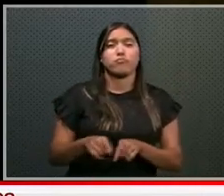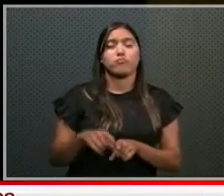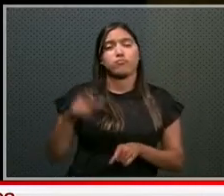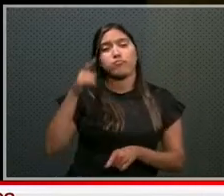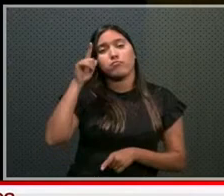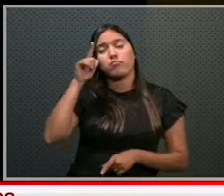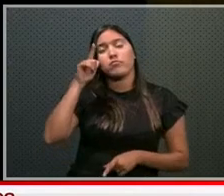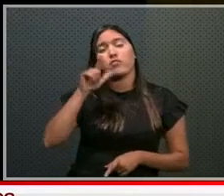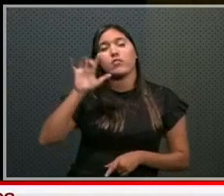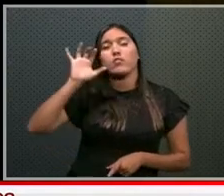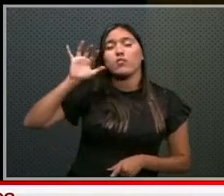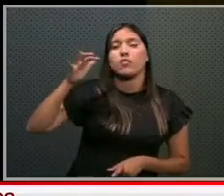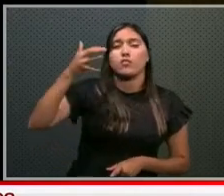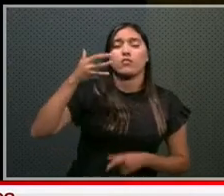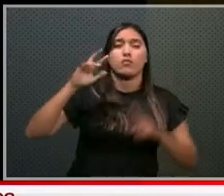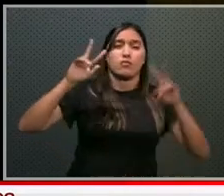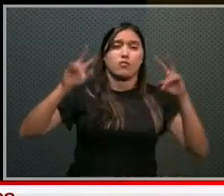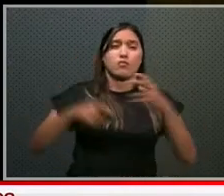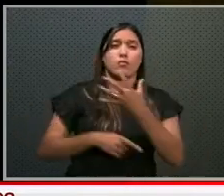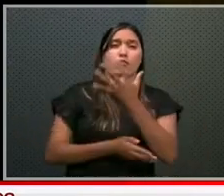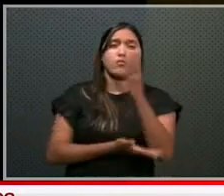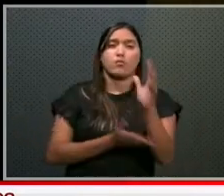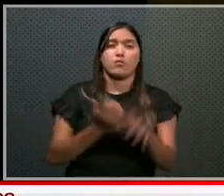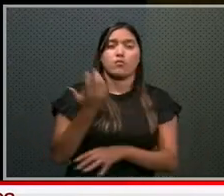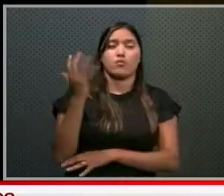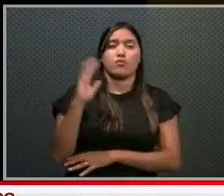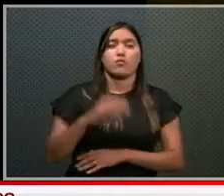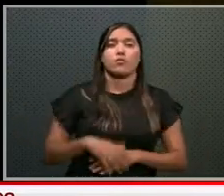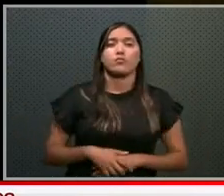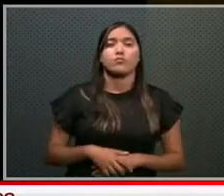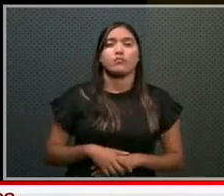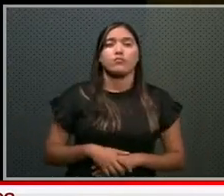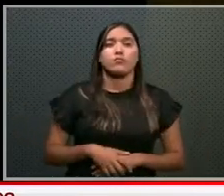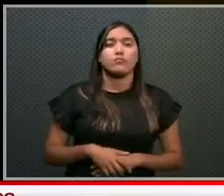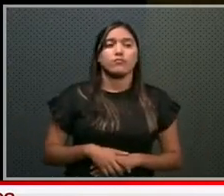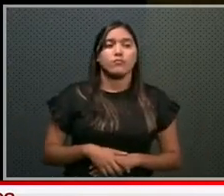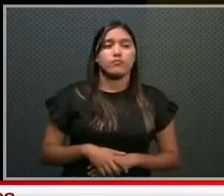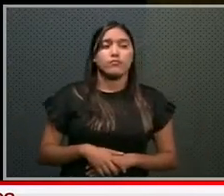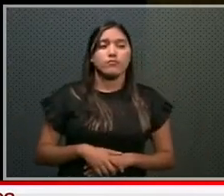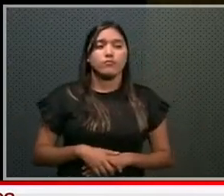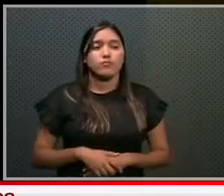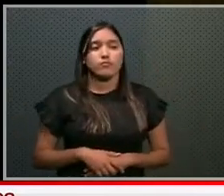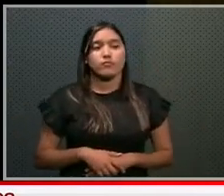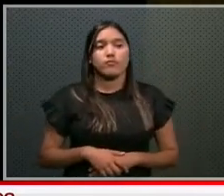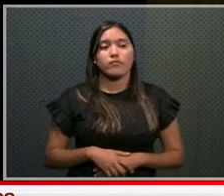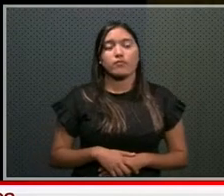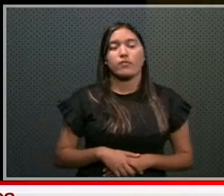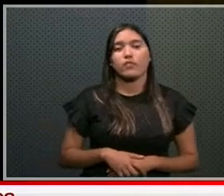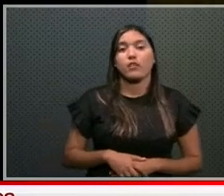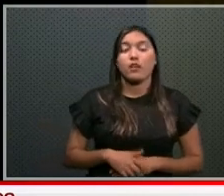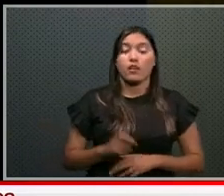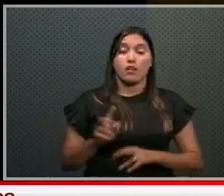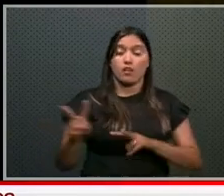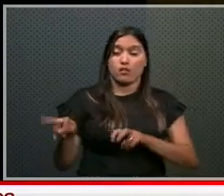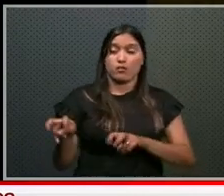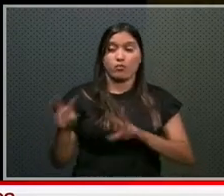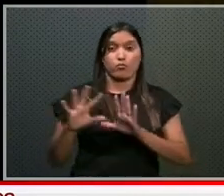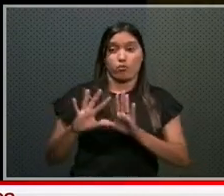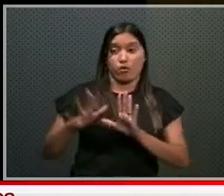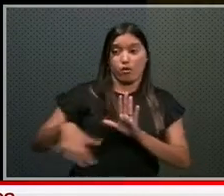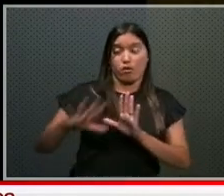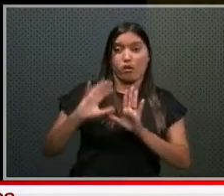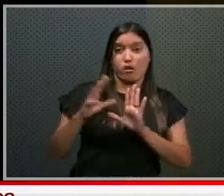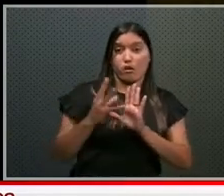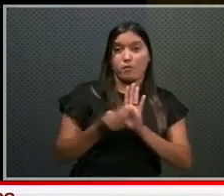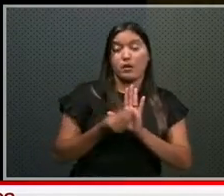Florestal que tanto defendemos não podemos ter dúvida gente a agricultura na Amazônia ela é importante para